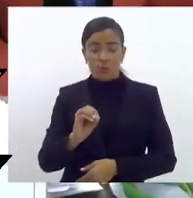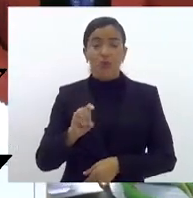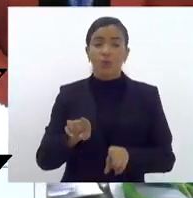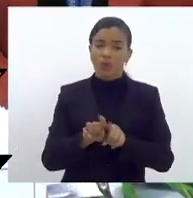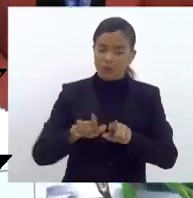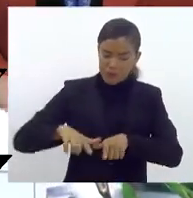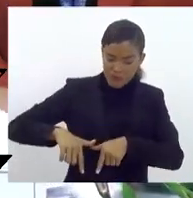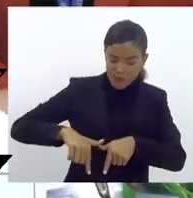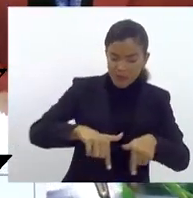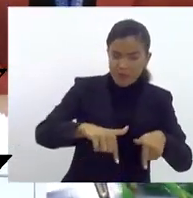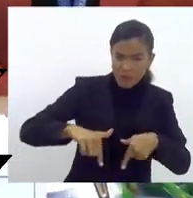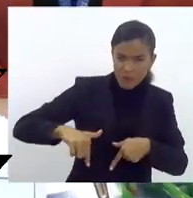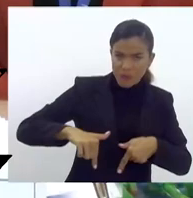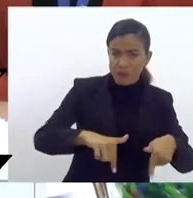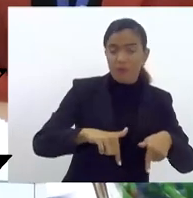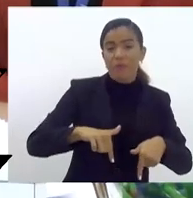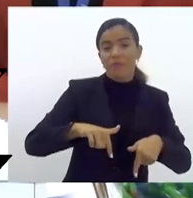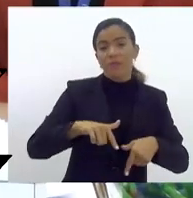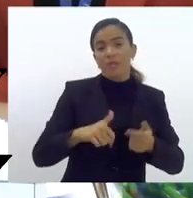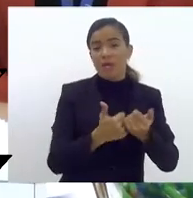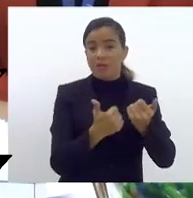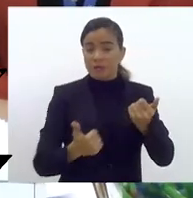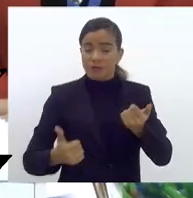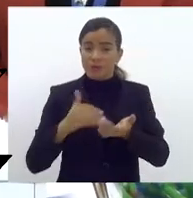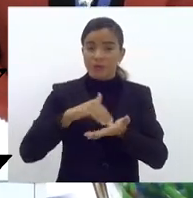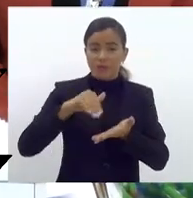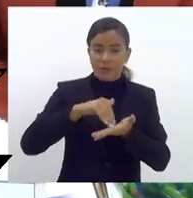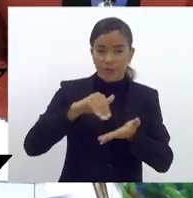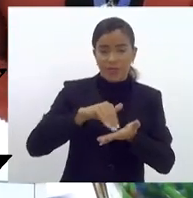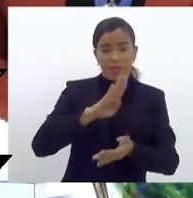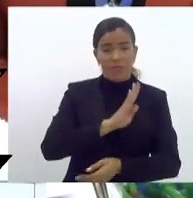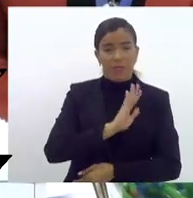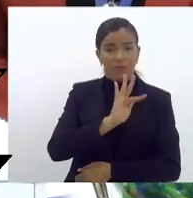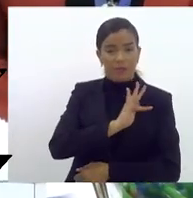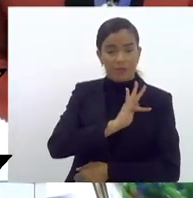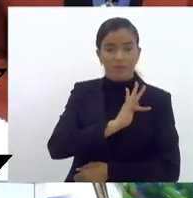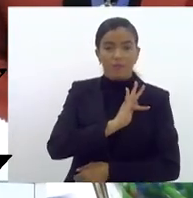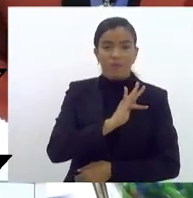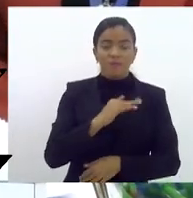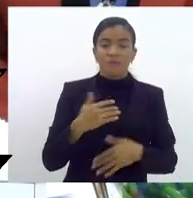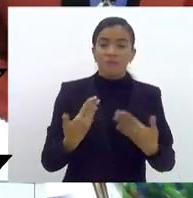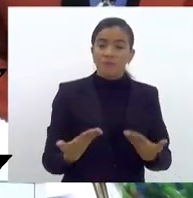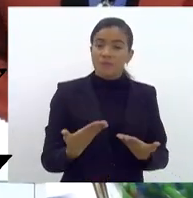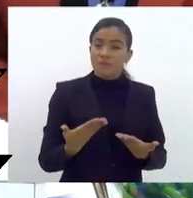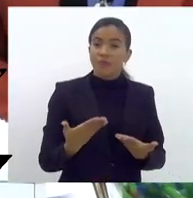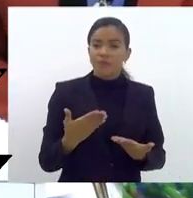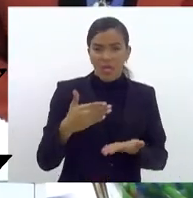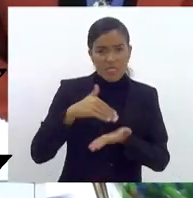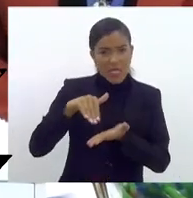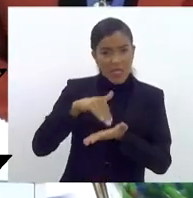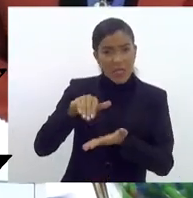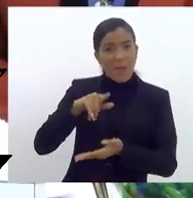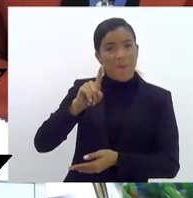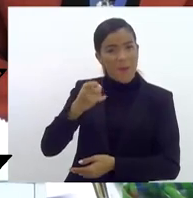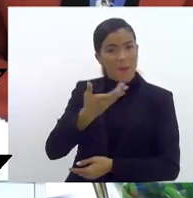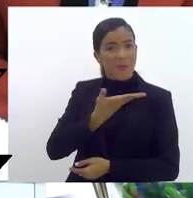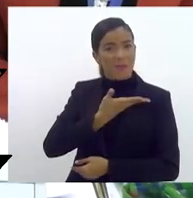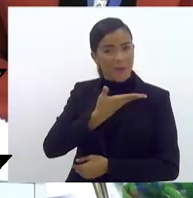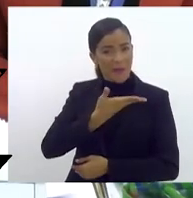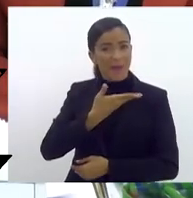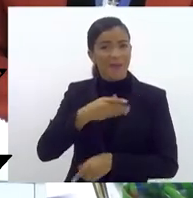atuando muito bem na subsecretaria de cultura da Baixada Fluminense então isso aqui foi secretário meu colega em